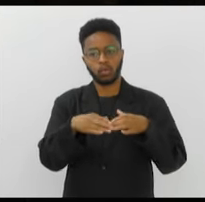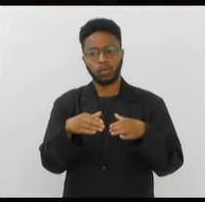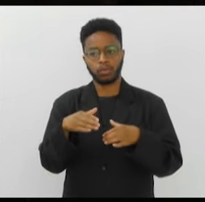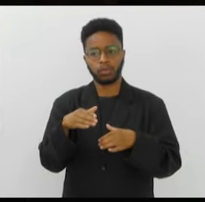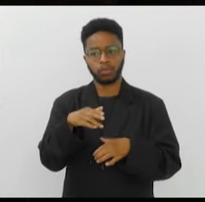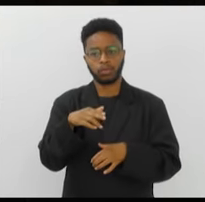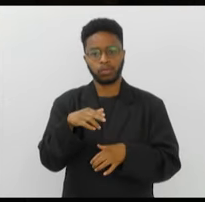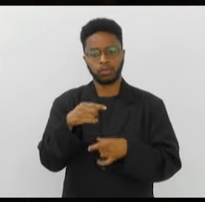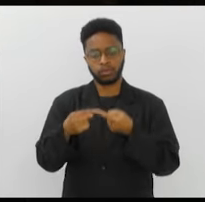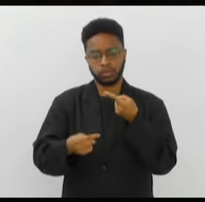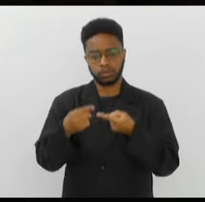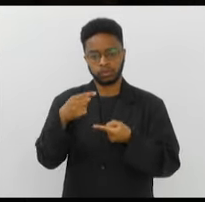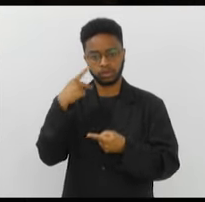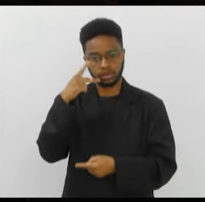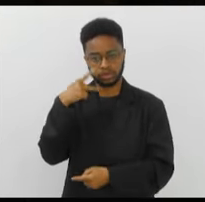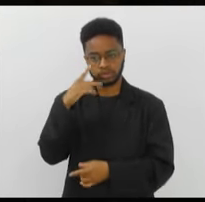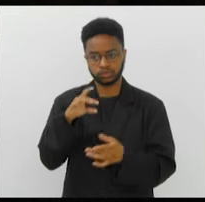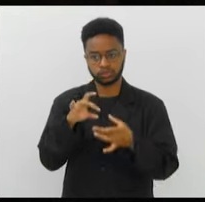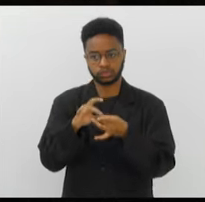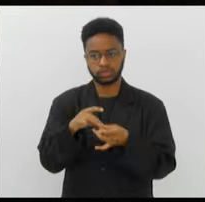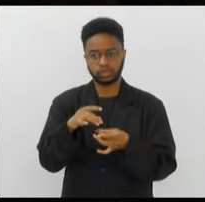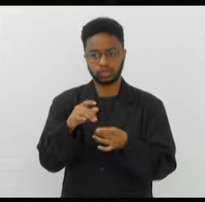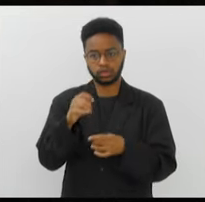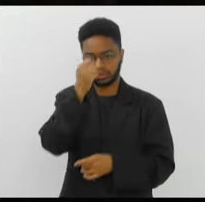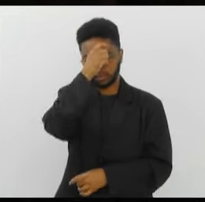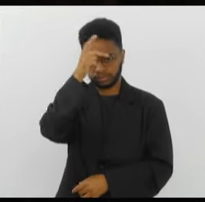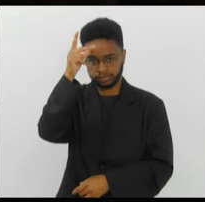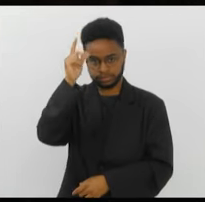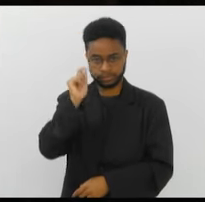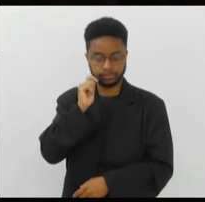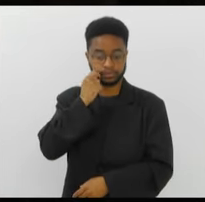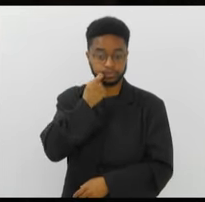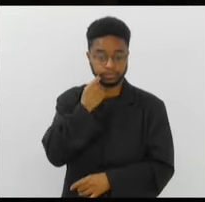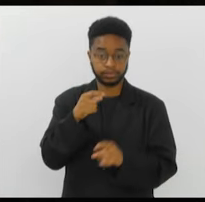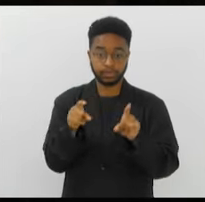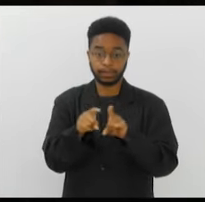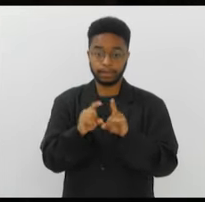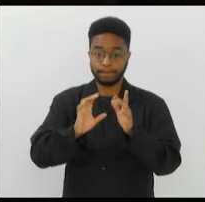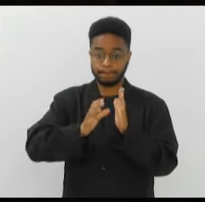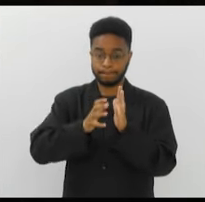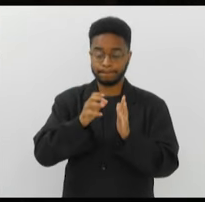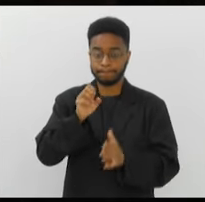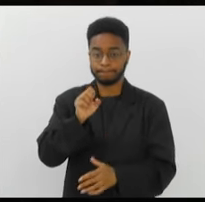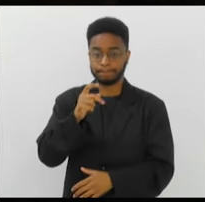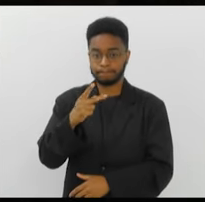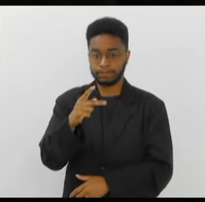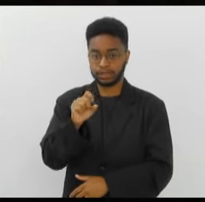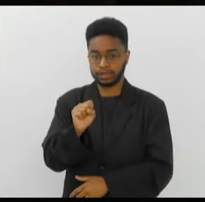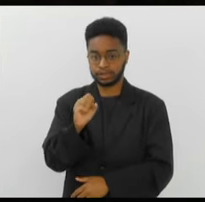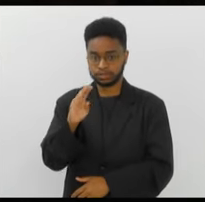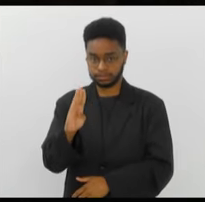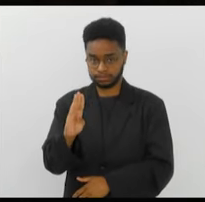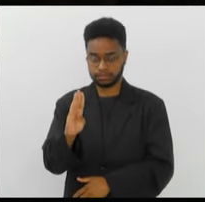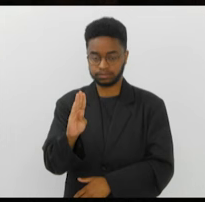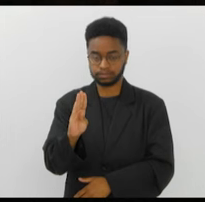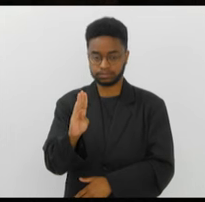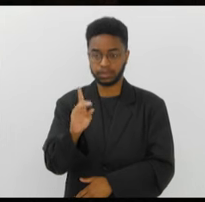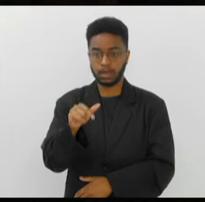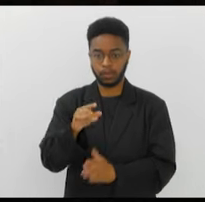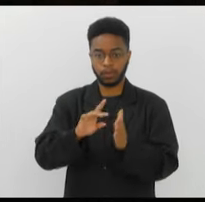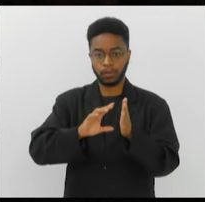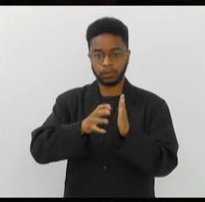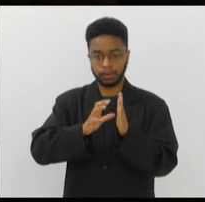pelo prefeito Eduardo Paes. Além disso, o partido PSB, que é o